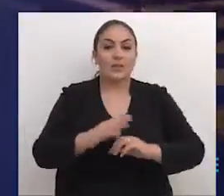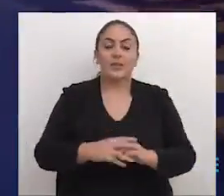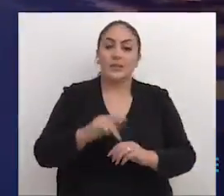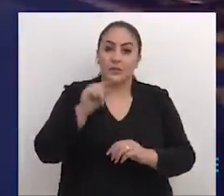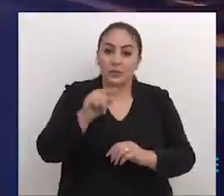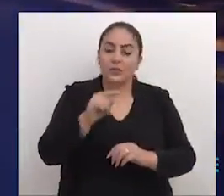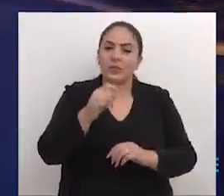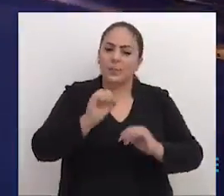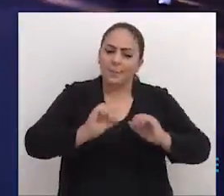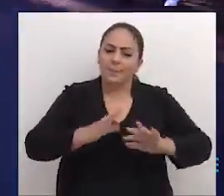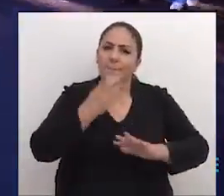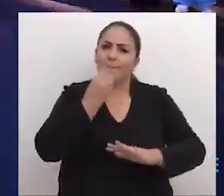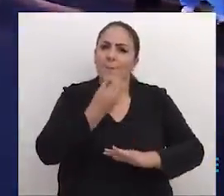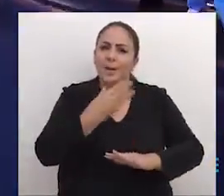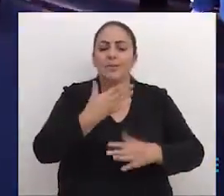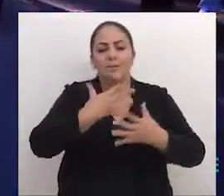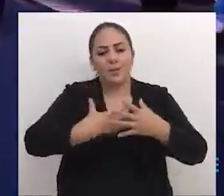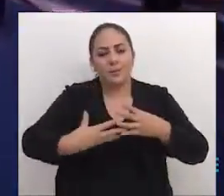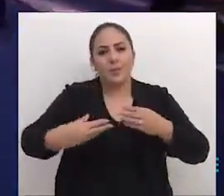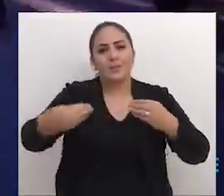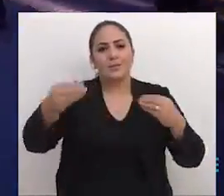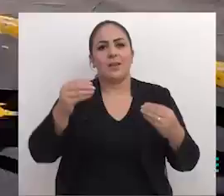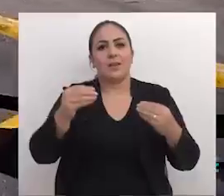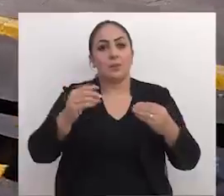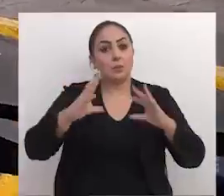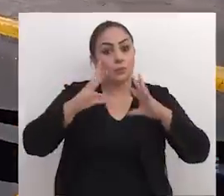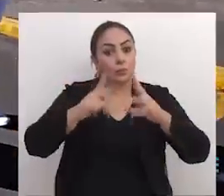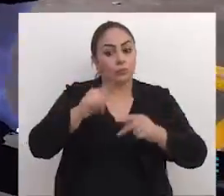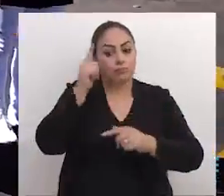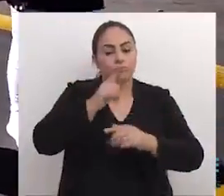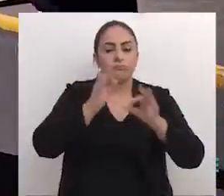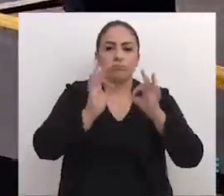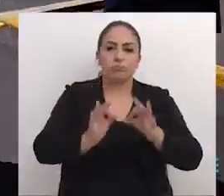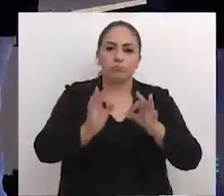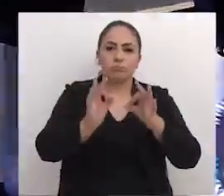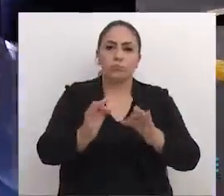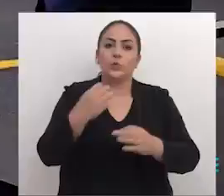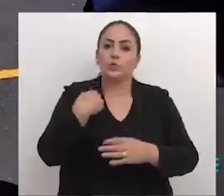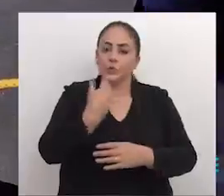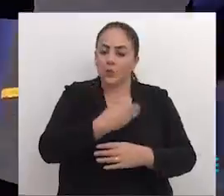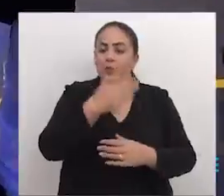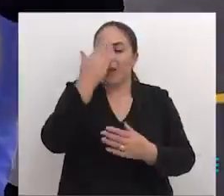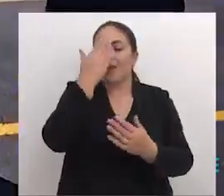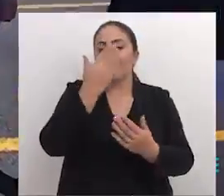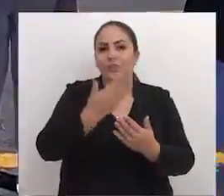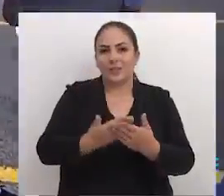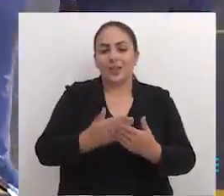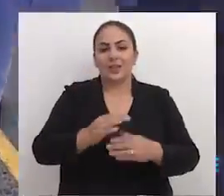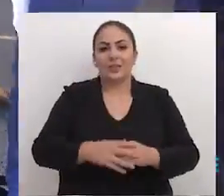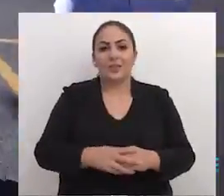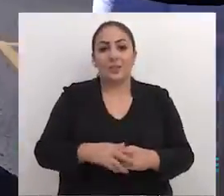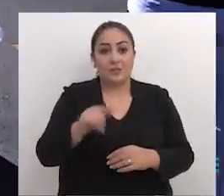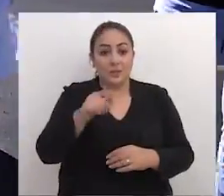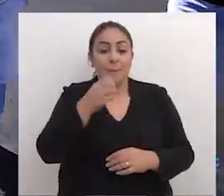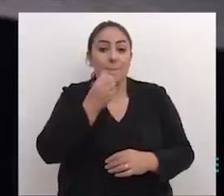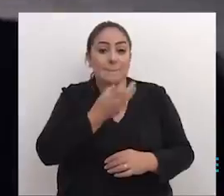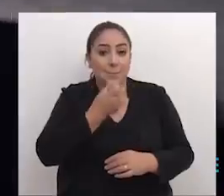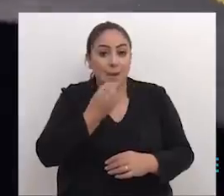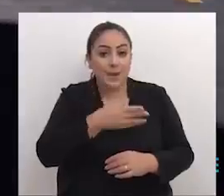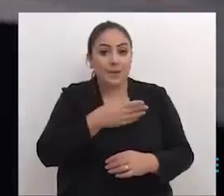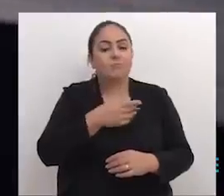constrói. Fique bem, vai passar. Tudo vai dar certo, vamos confiar.